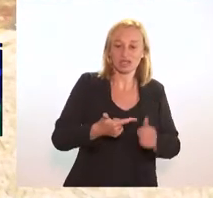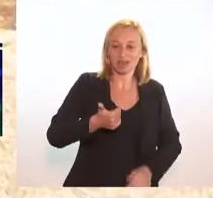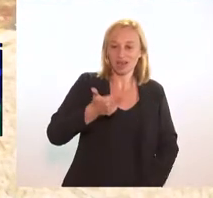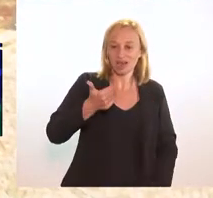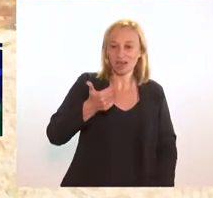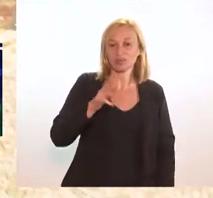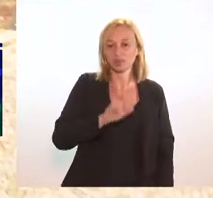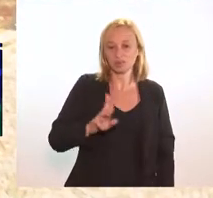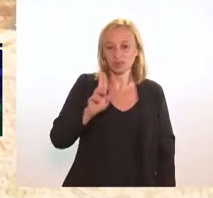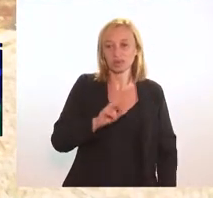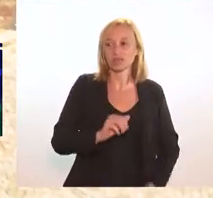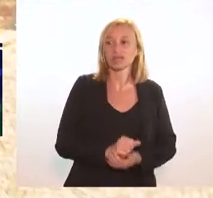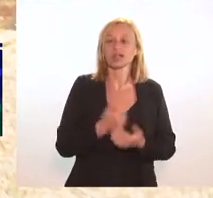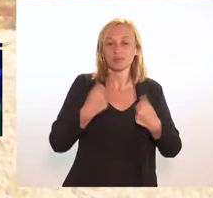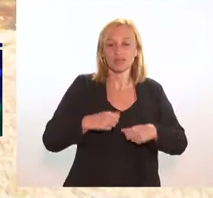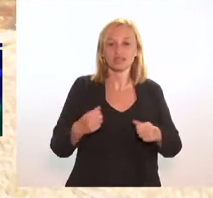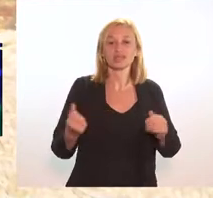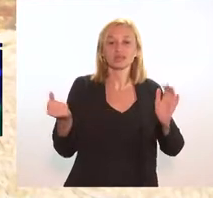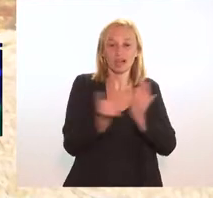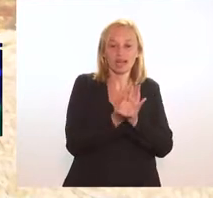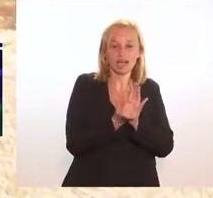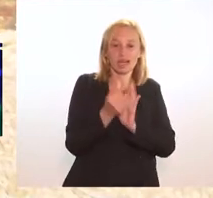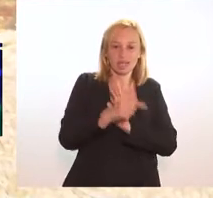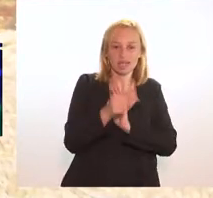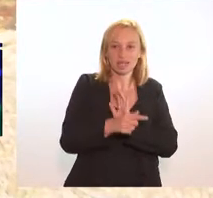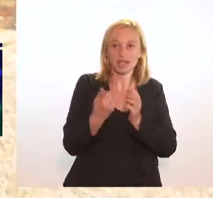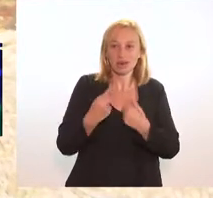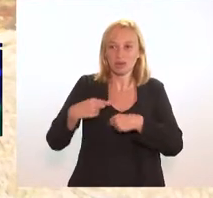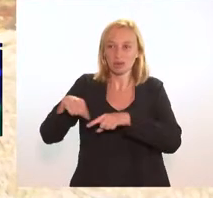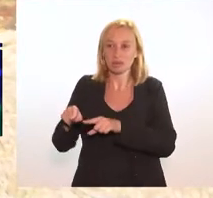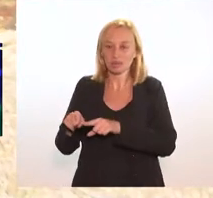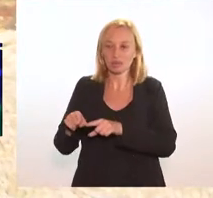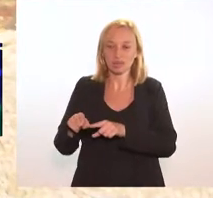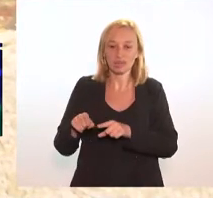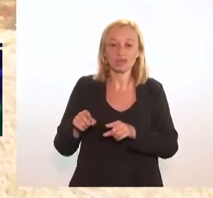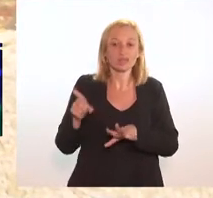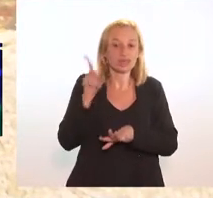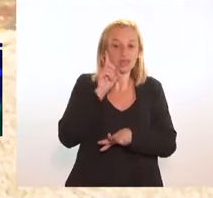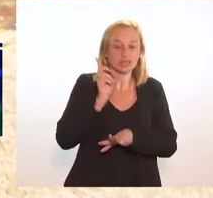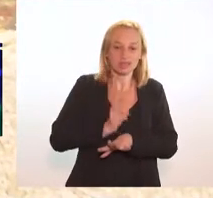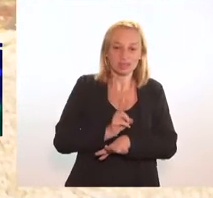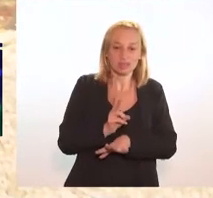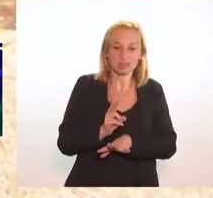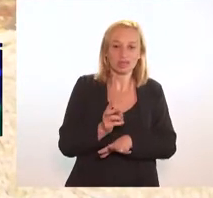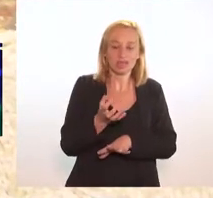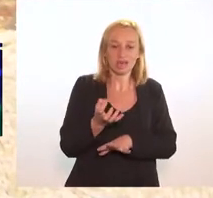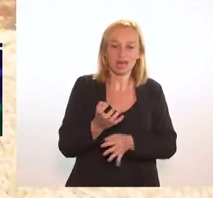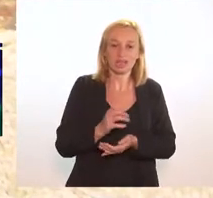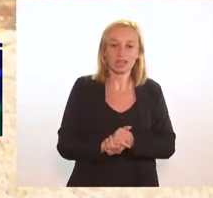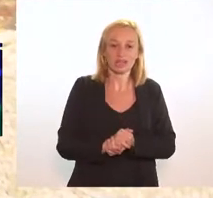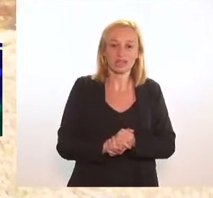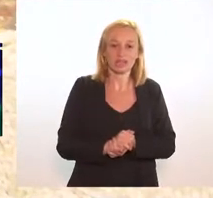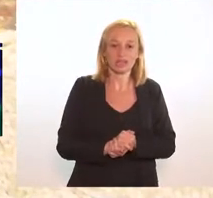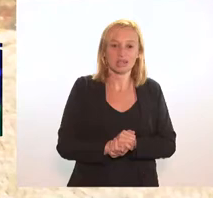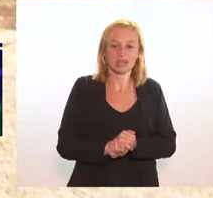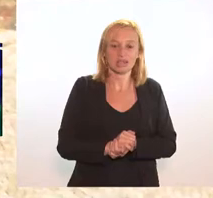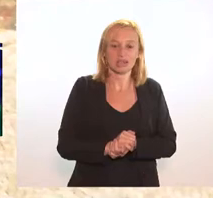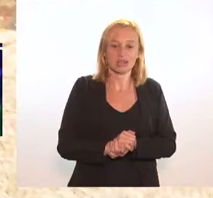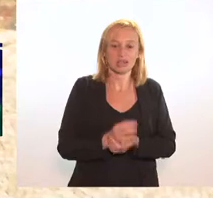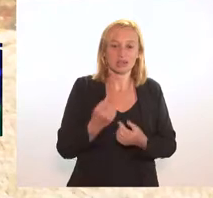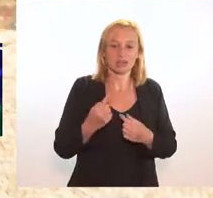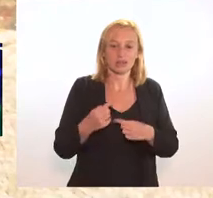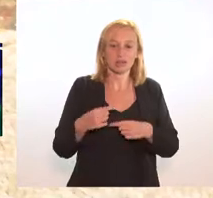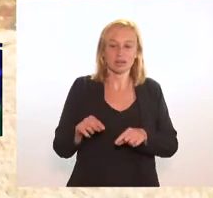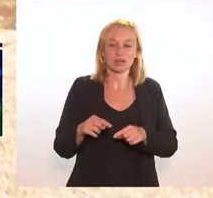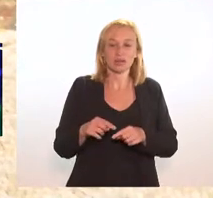porque eu preciso marcar uma posição aqui contrária àqueles que o tempo inteiro querem vilanizar a posse e o porte de armas